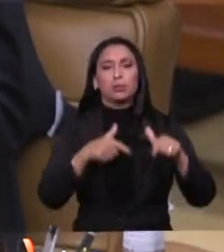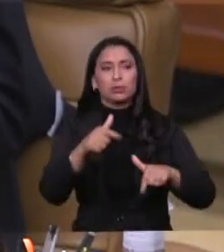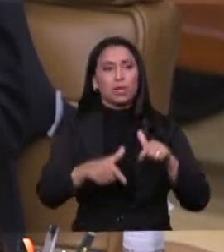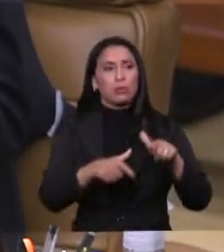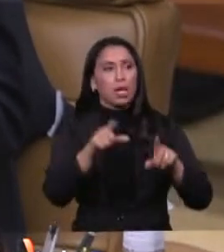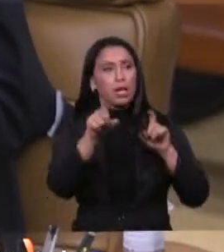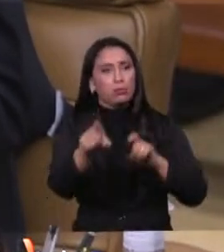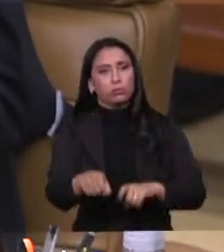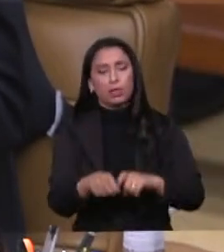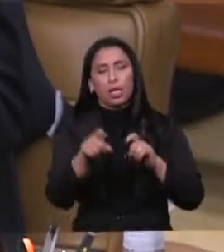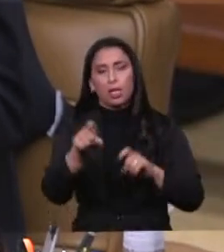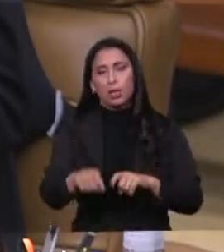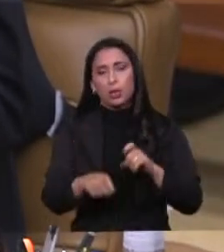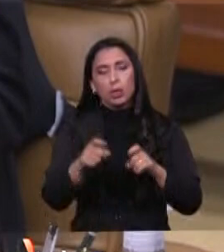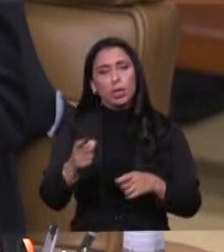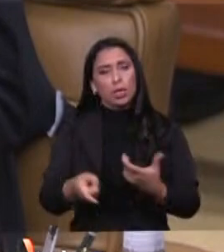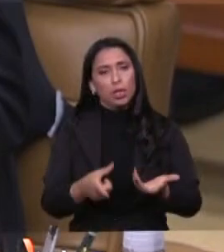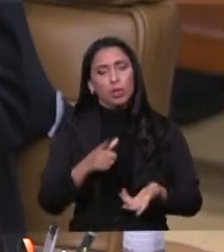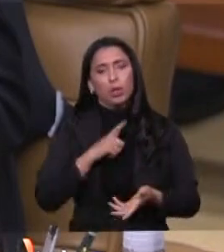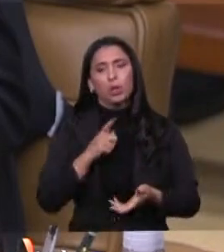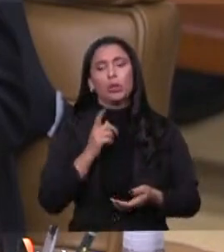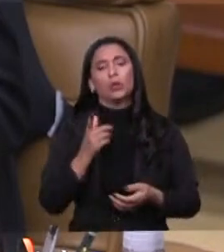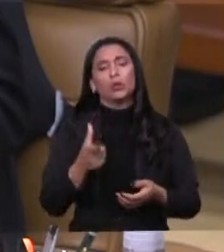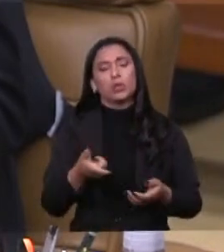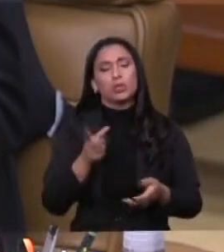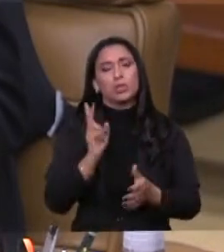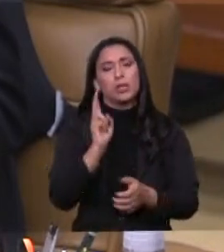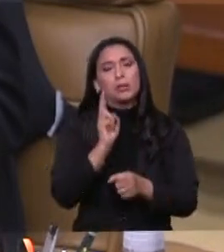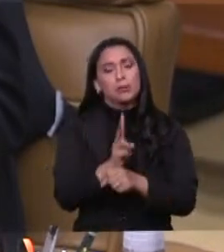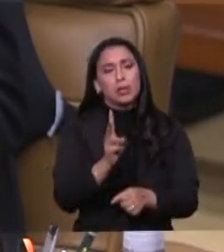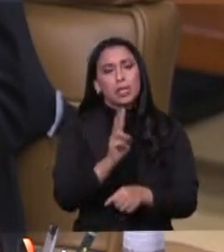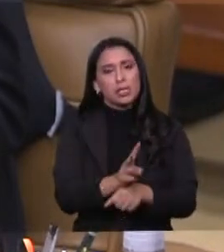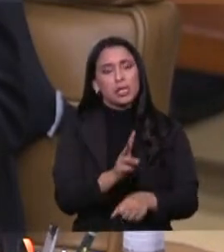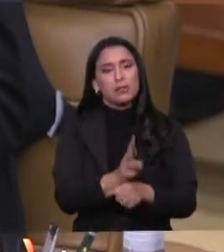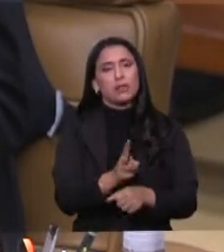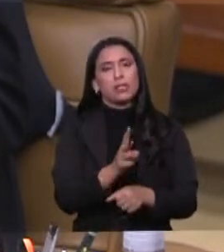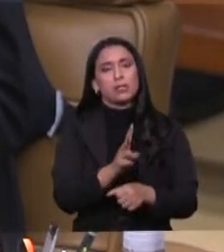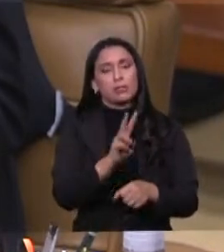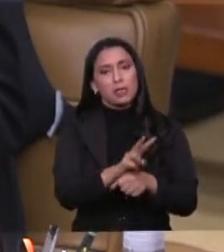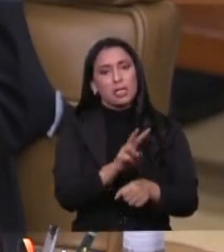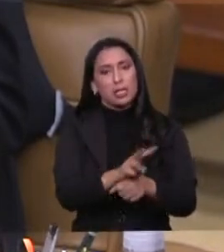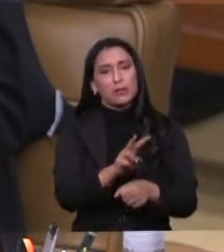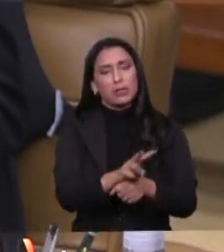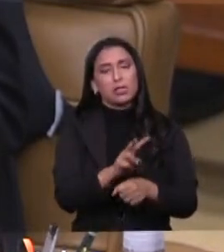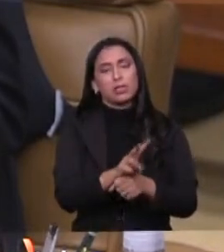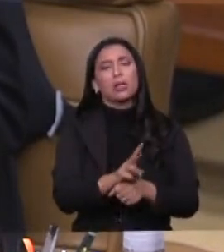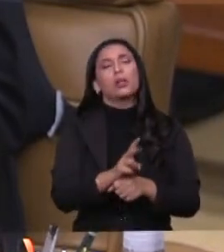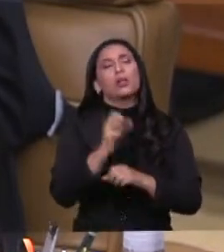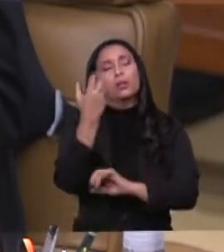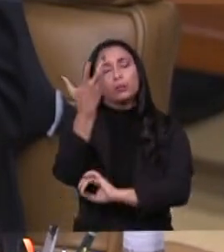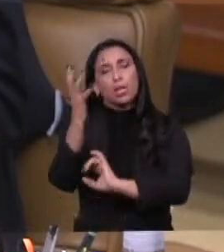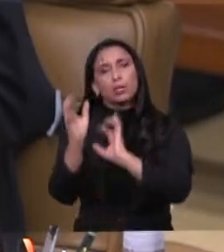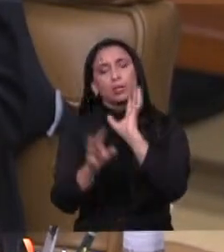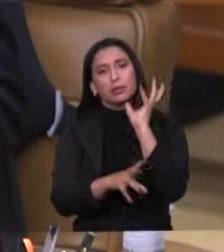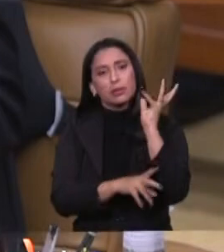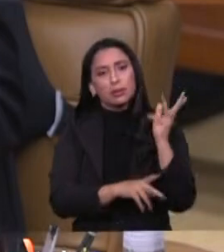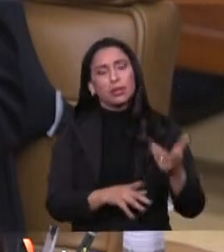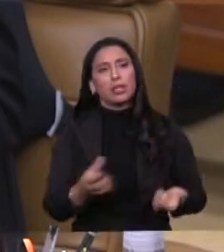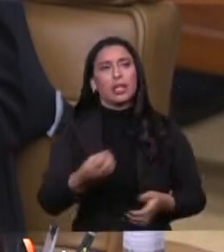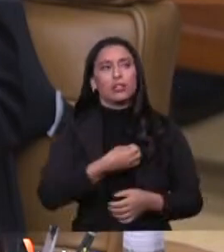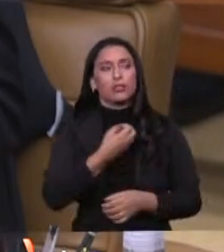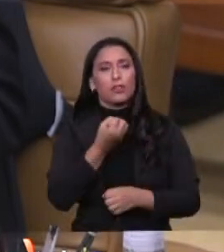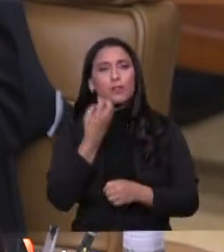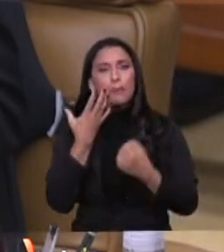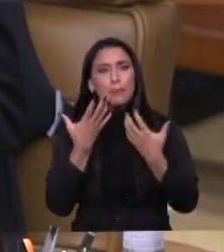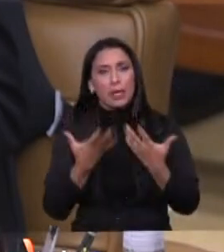atividades produtivas, das imprescindíveis à preservação dos recursos ambientais necessários a seu bem-estar e das